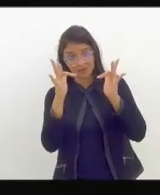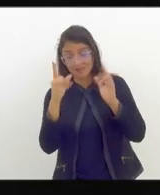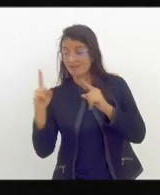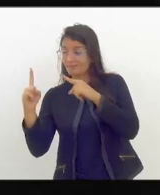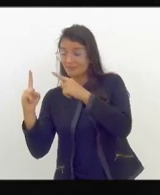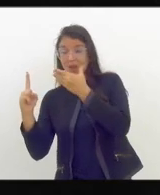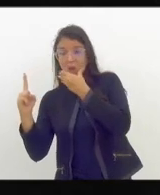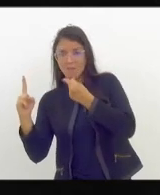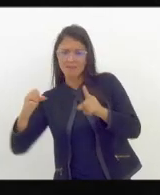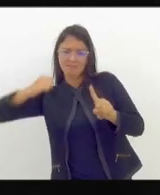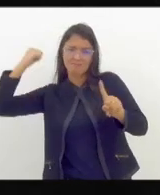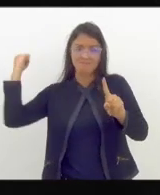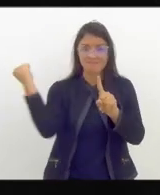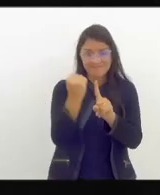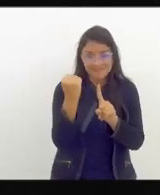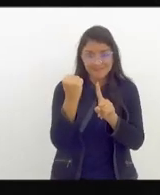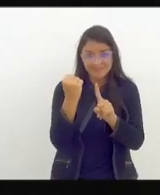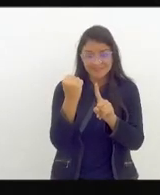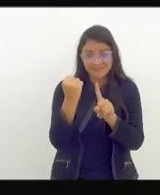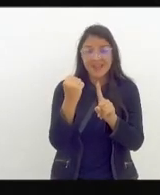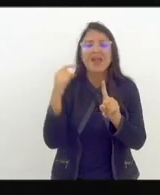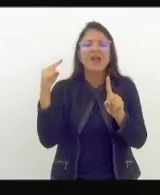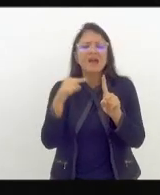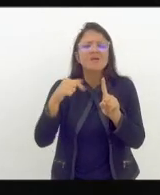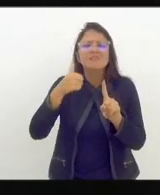de 36 anos,